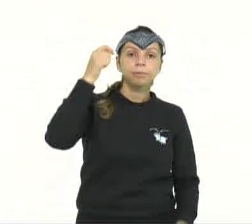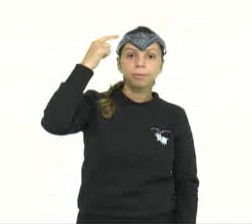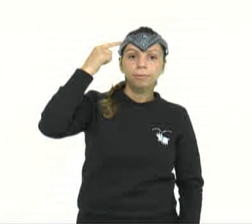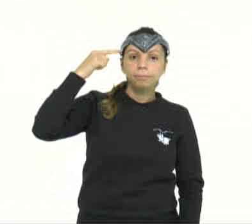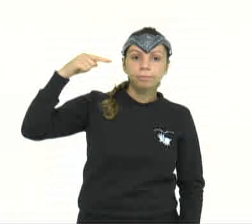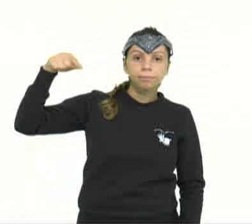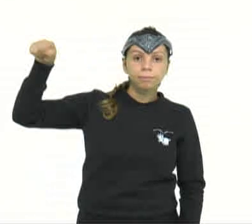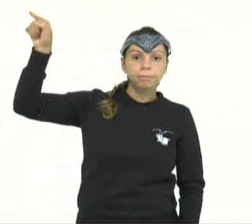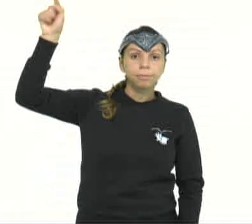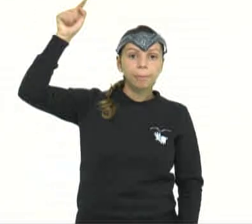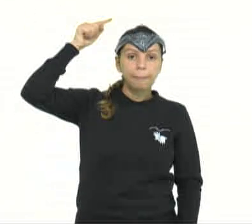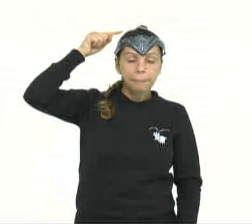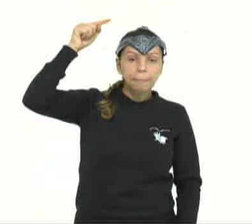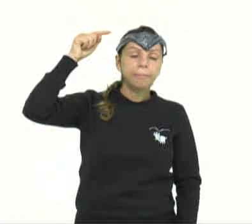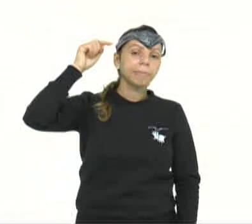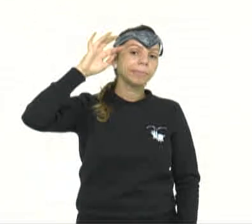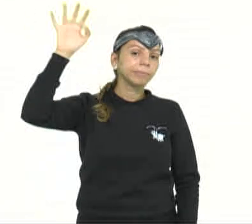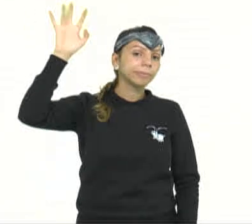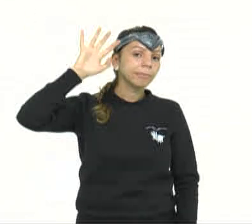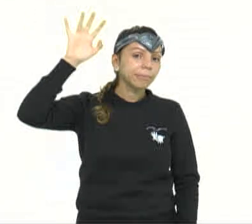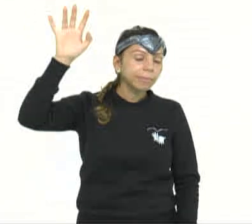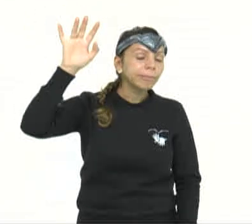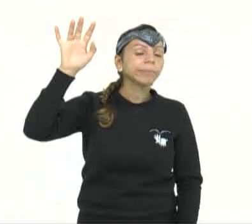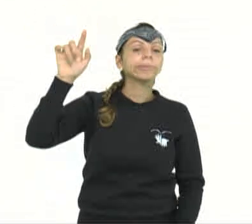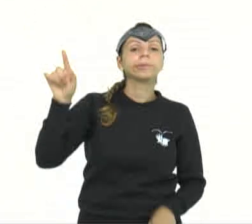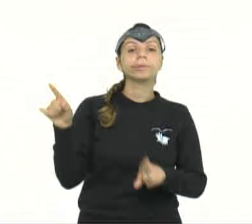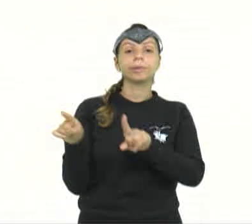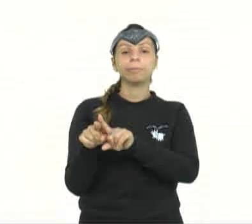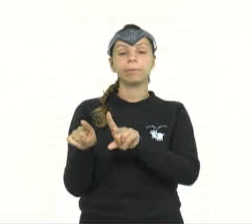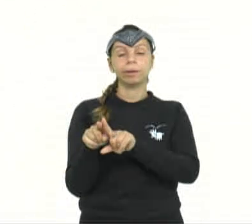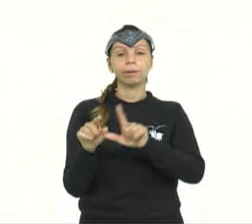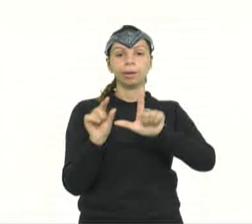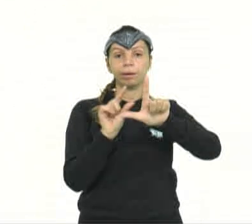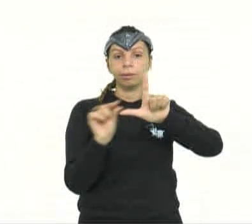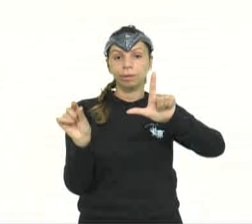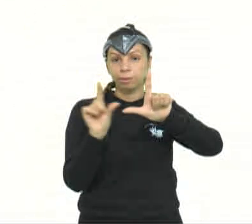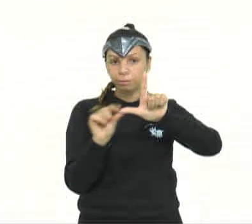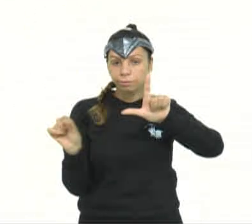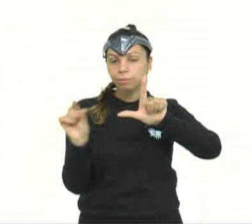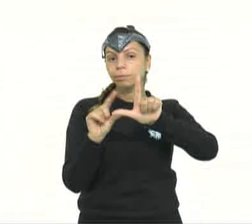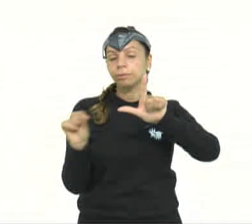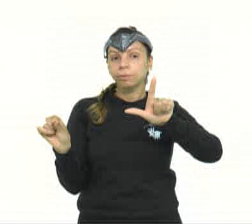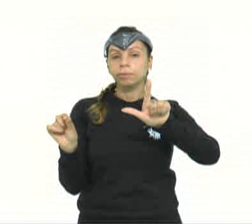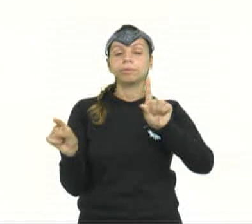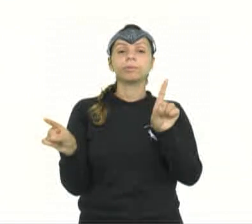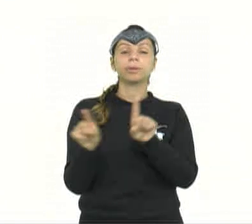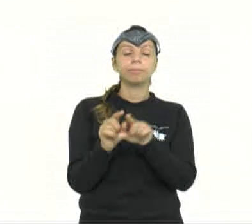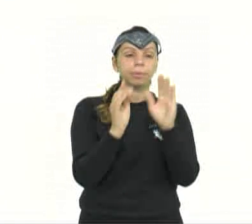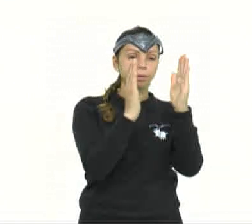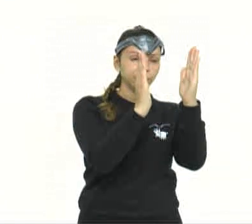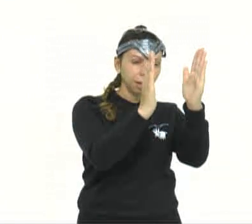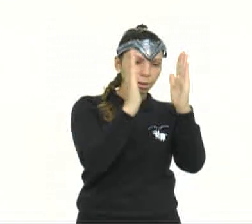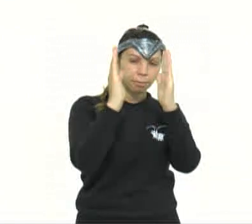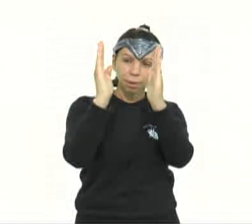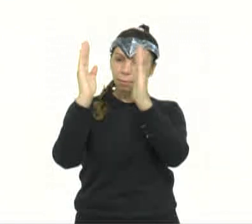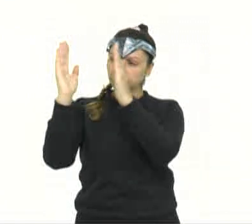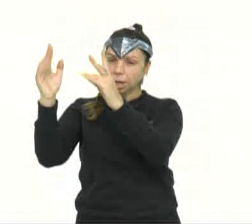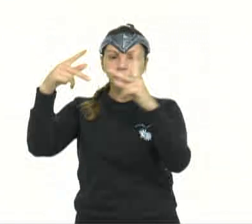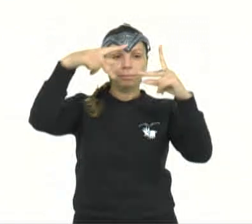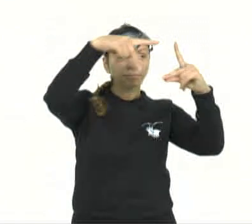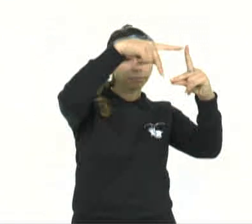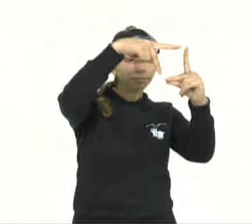então algumas legendas. Eles estão sempre dispostos em paineizinhos ou quadrinhos,